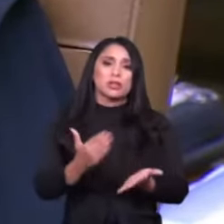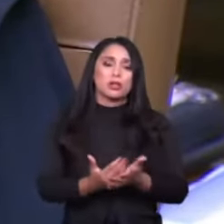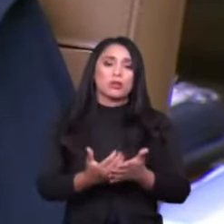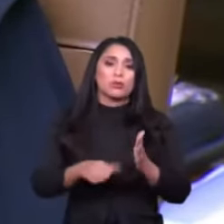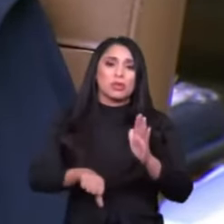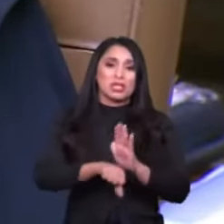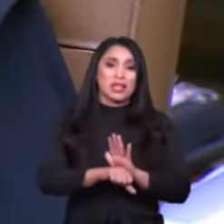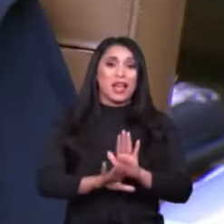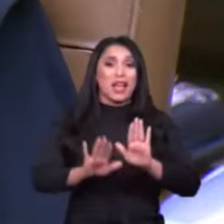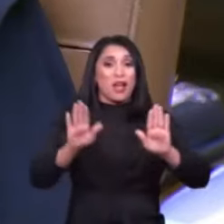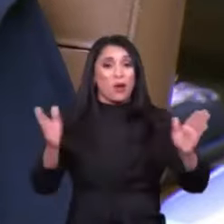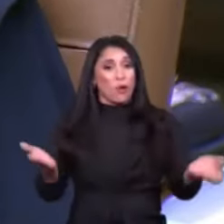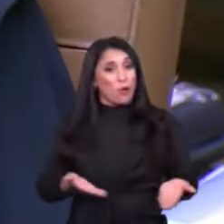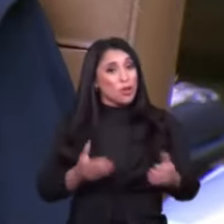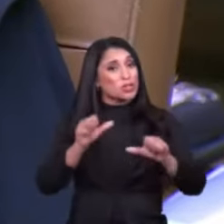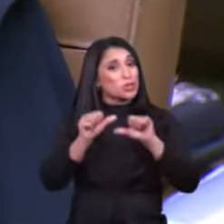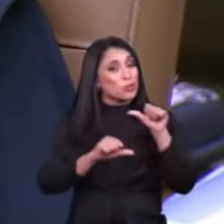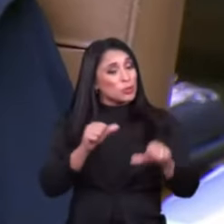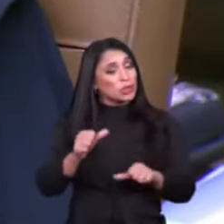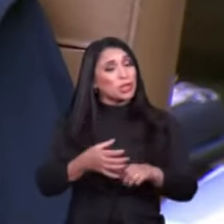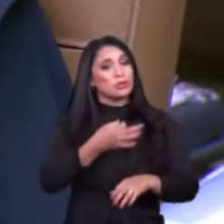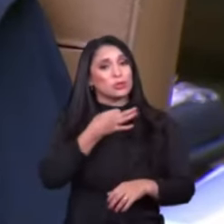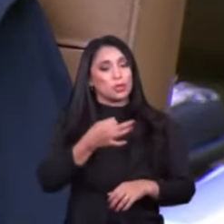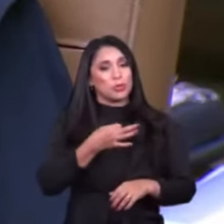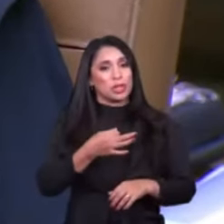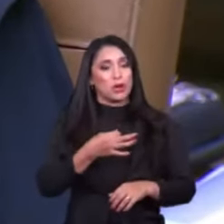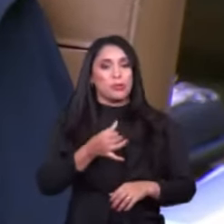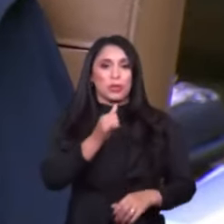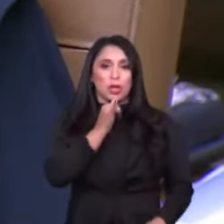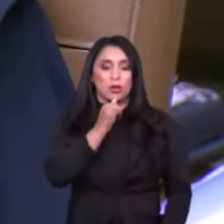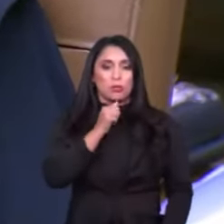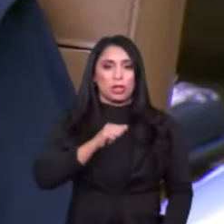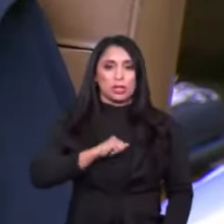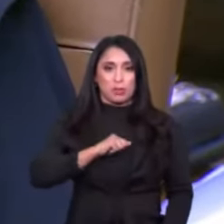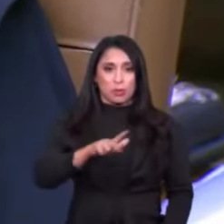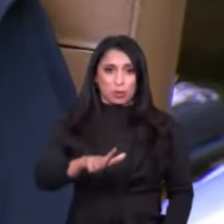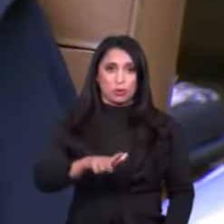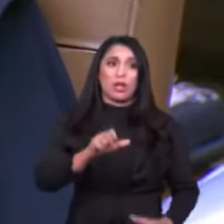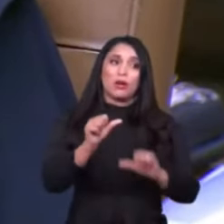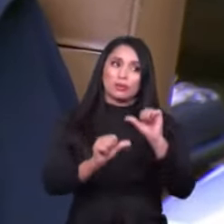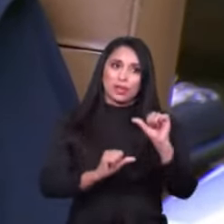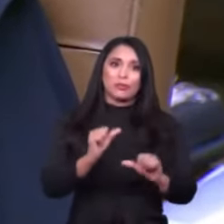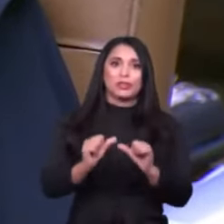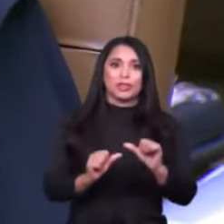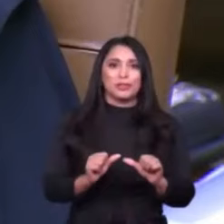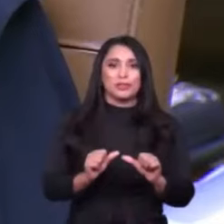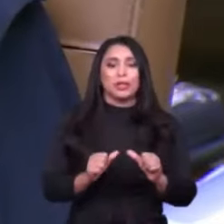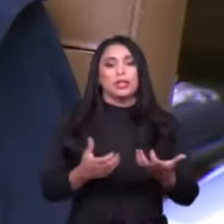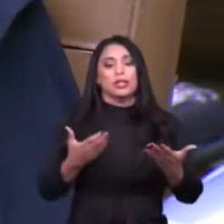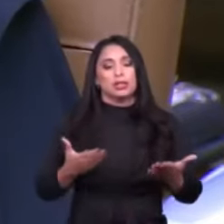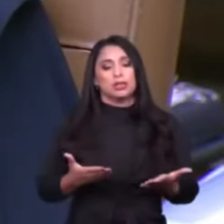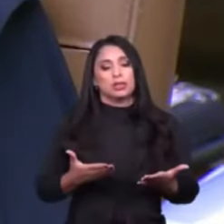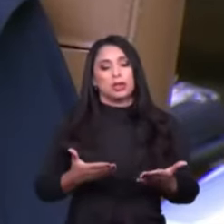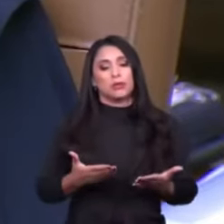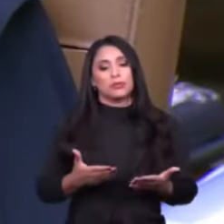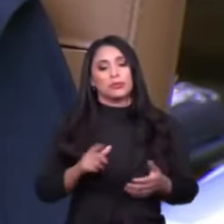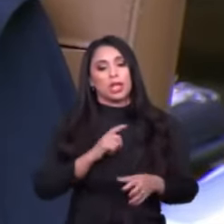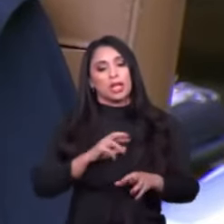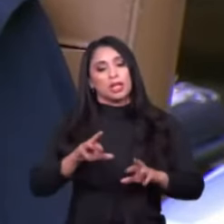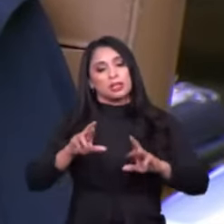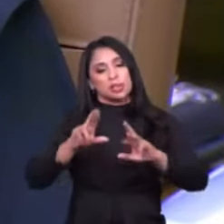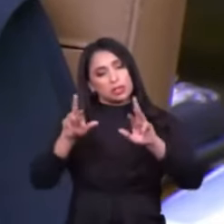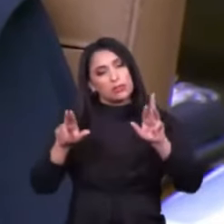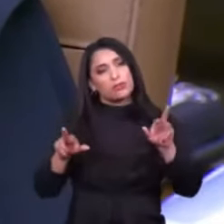buscam rever suas políticas públicas. Portugal, como já mencionei, é um claro exemplo disso. Ou seja, guardadas as devidas diferenças